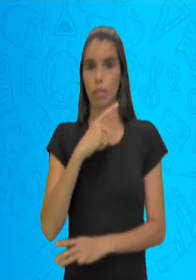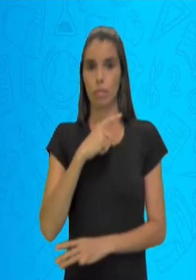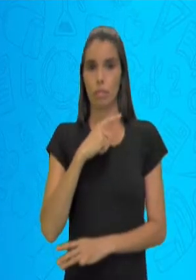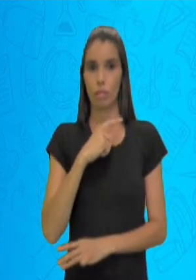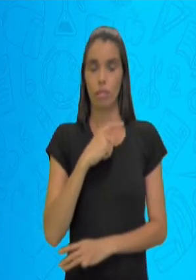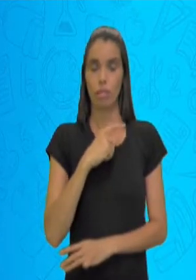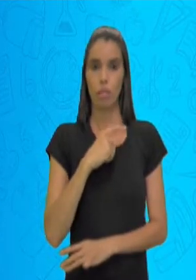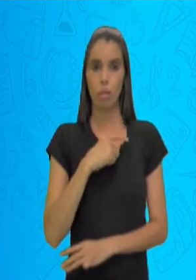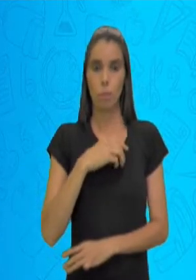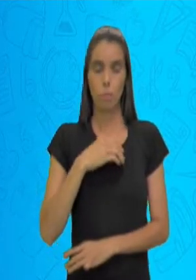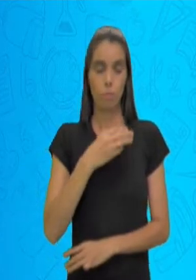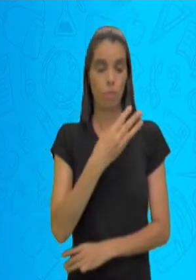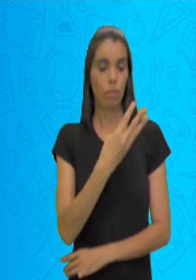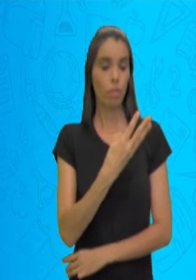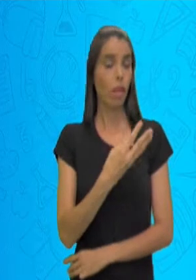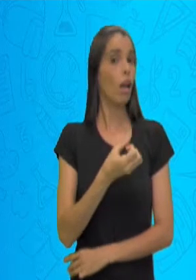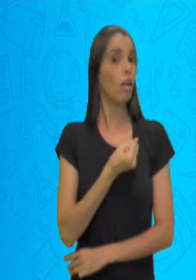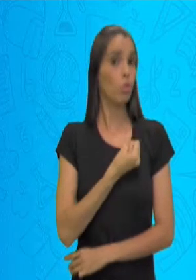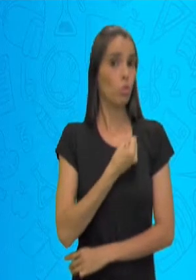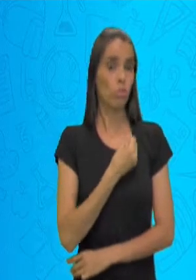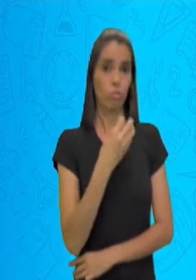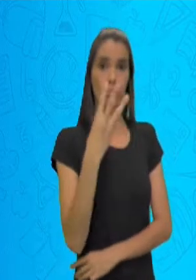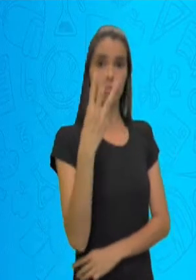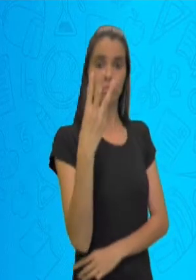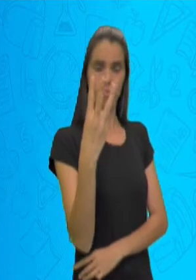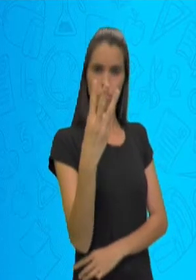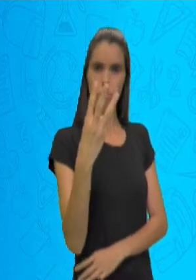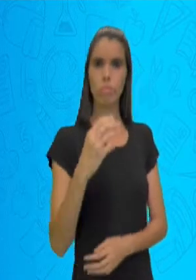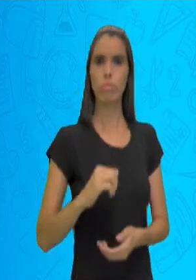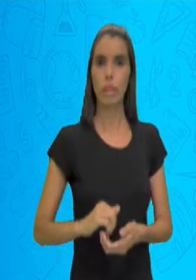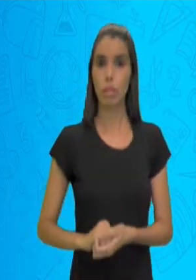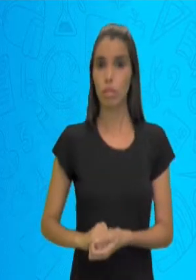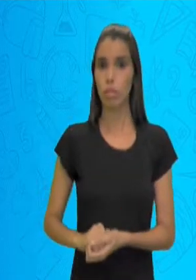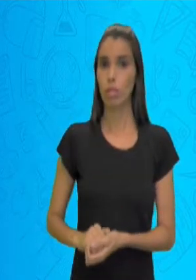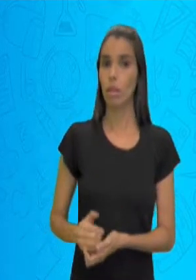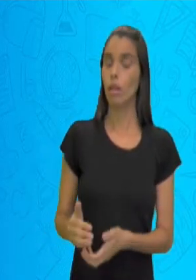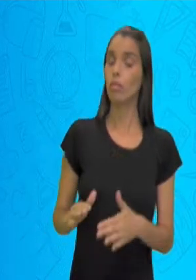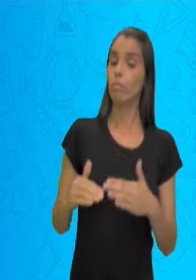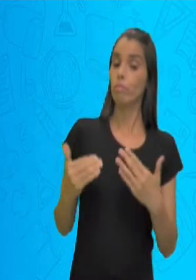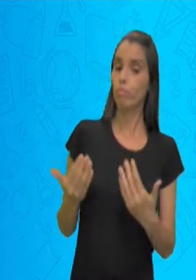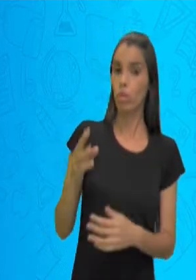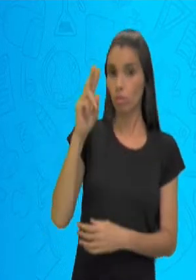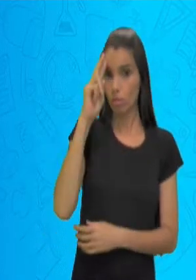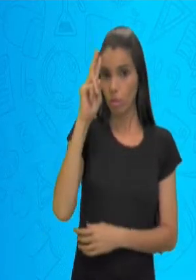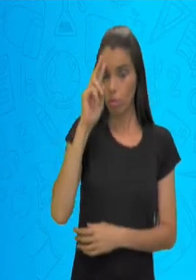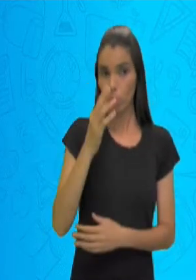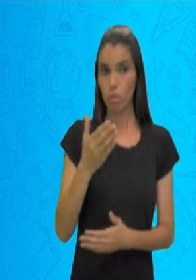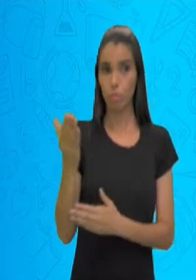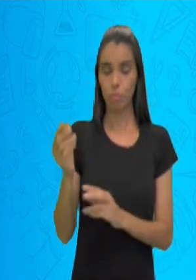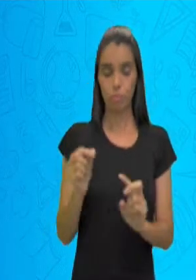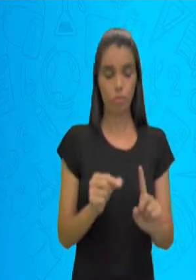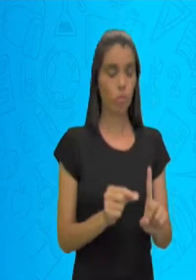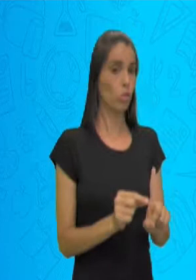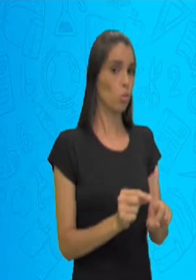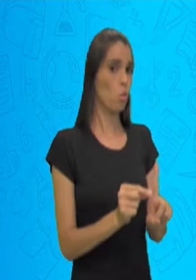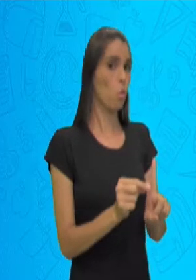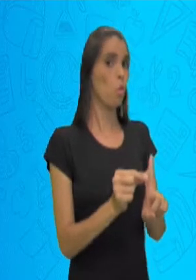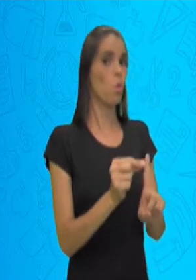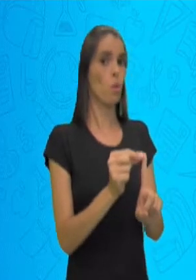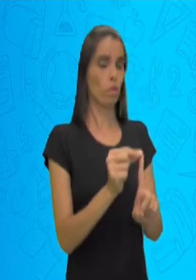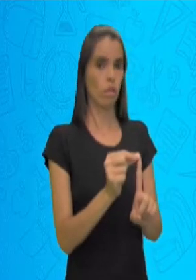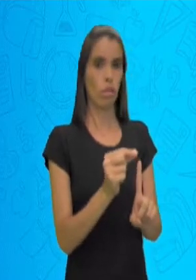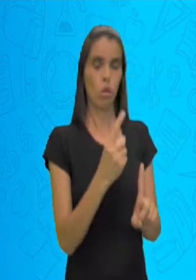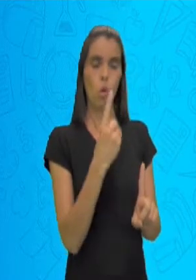3 algarismos. Então, vamos entender aqui, vamos relembrar. A unidade é quando eu conto